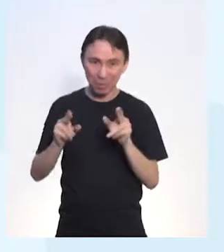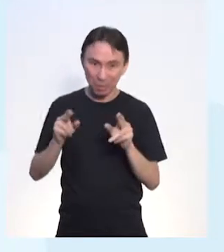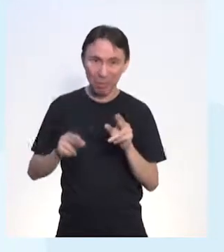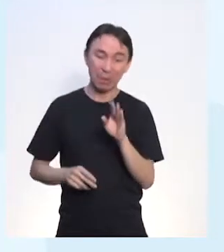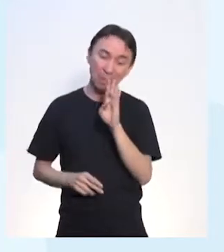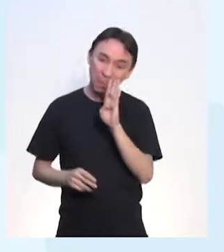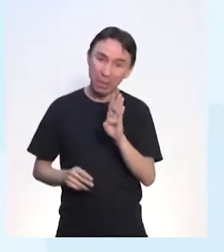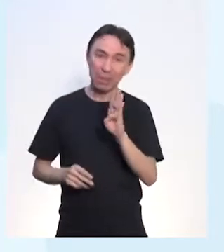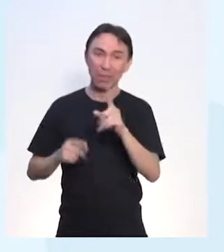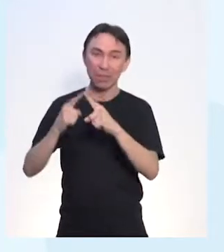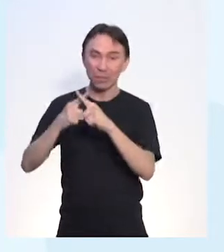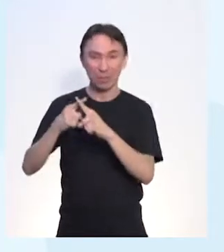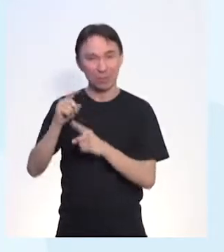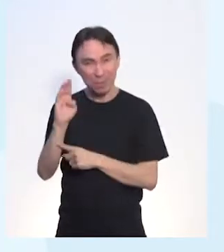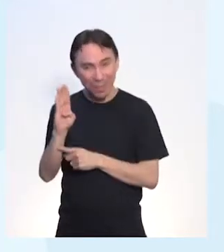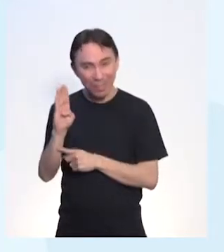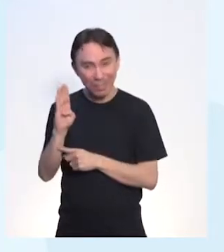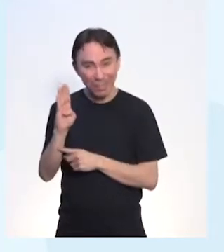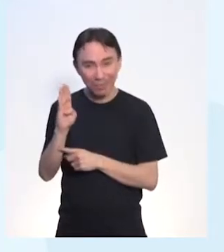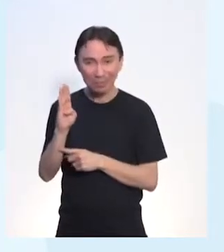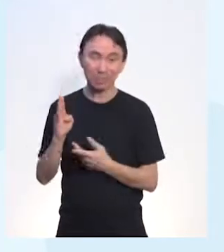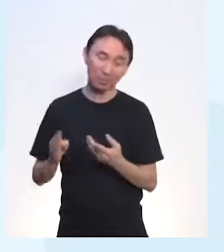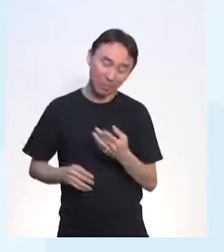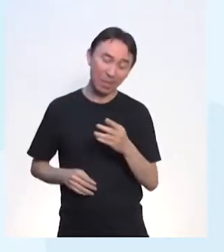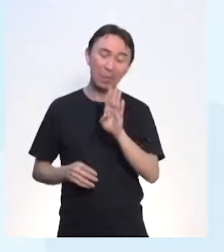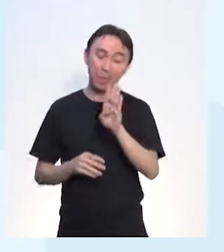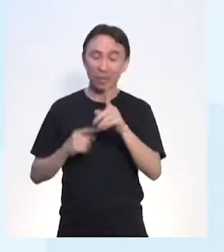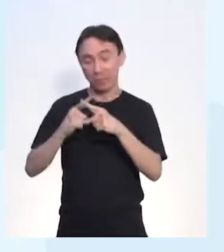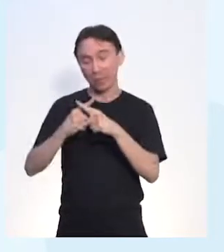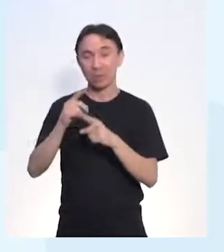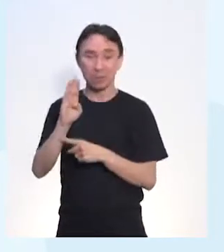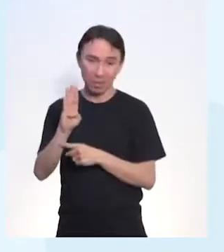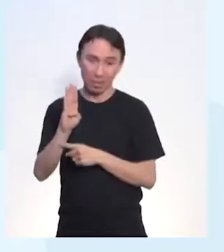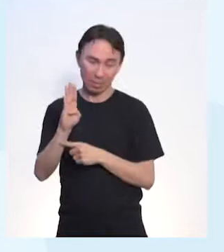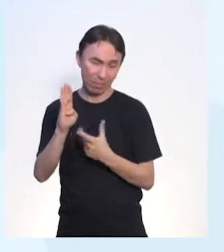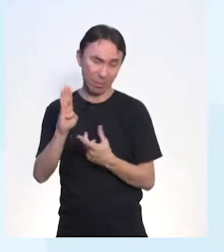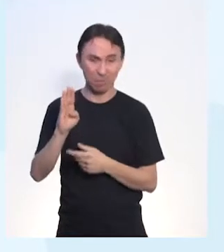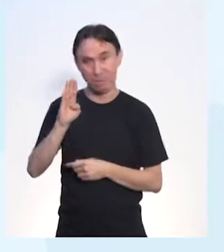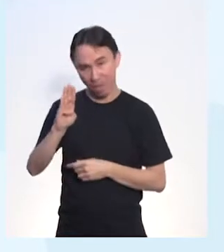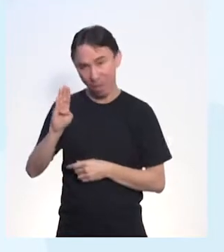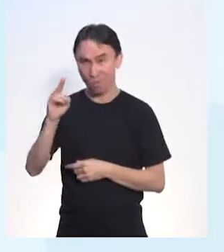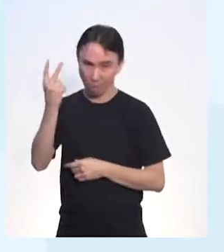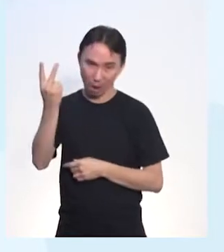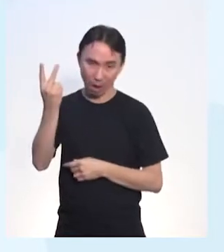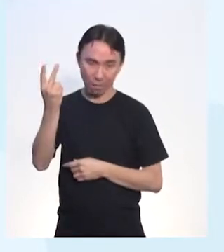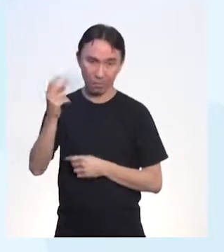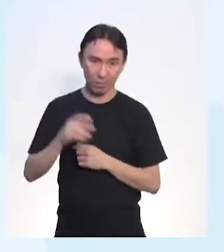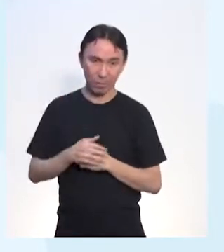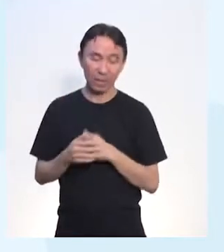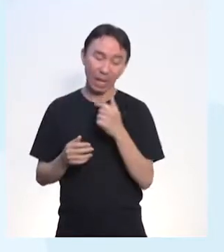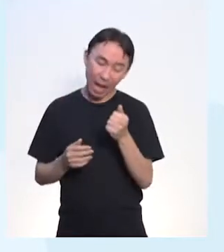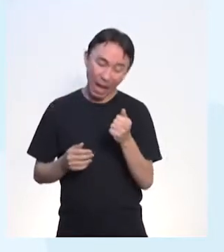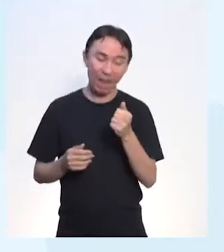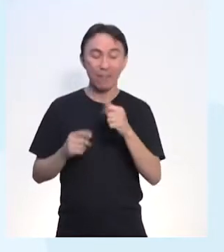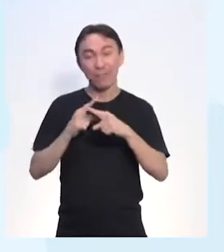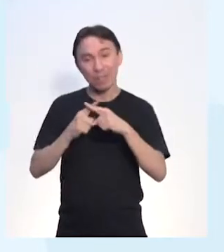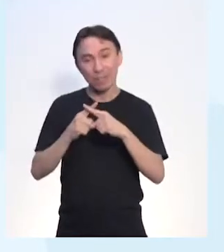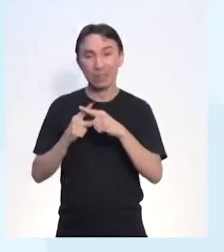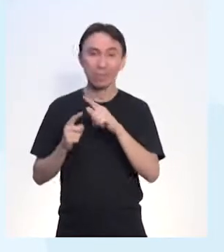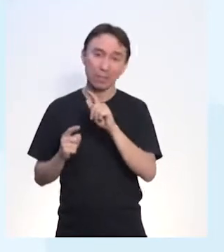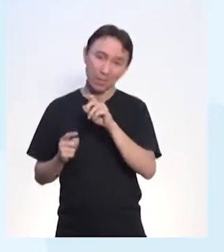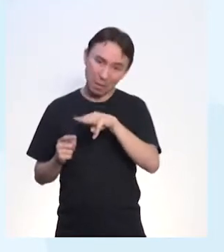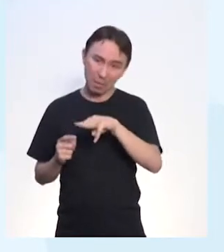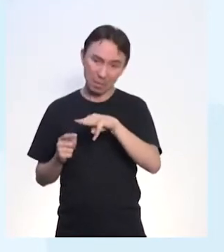pessoal? Muito bem. B vezes B, eu tenho B ao quadrado. E A vezes M